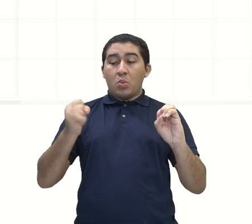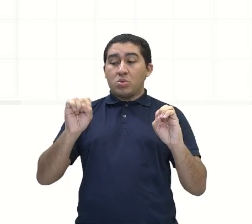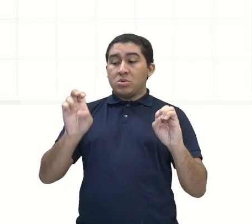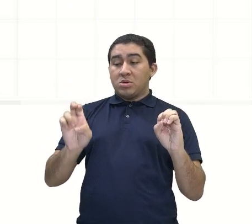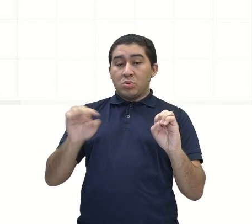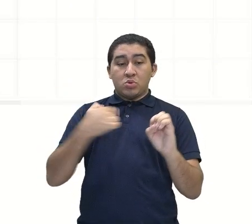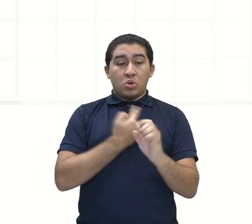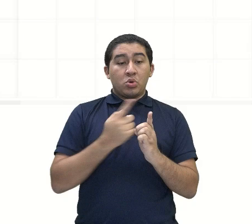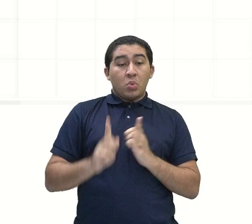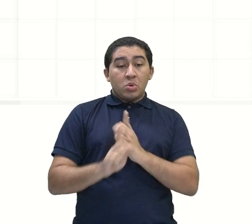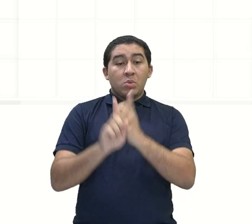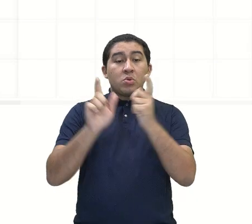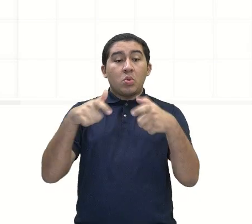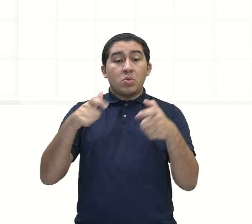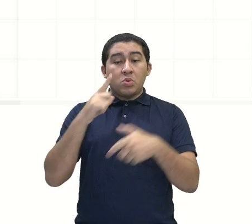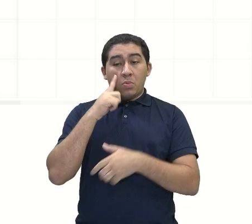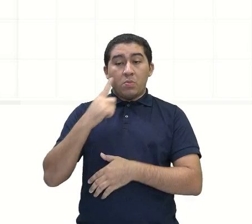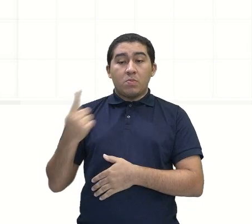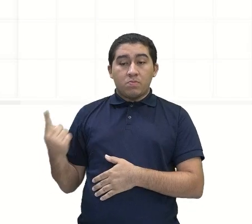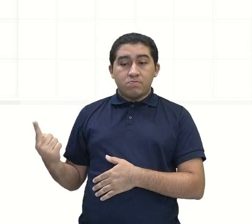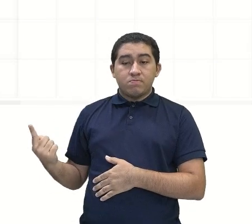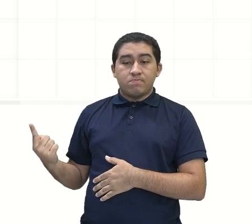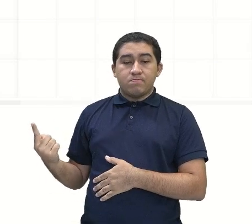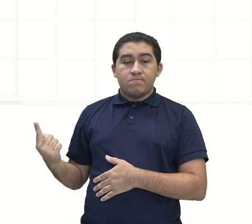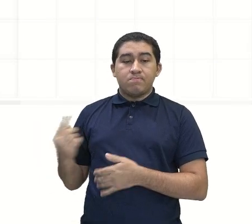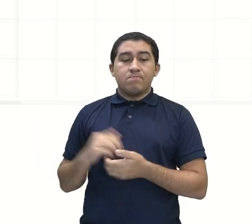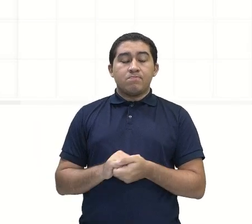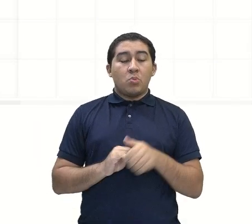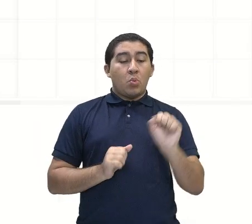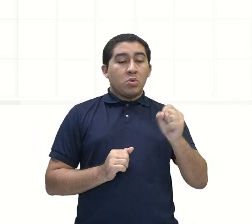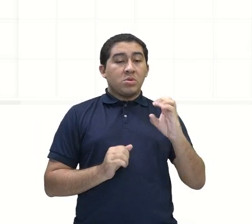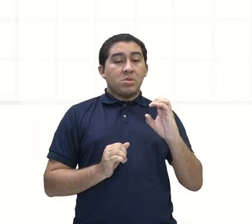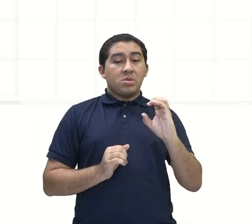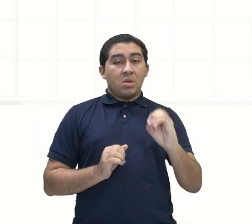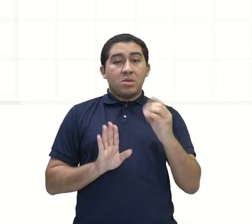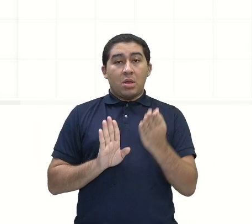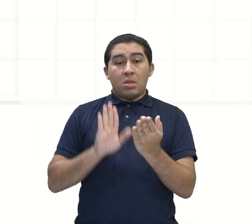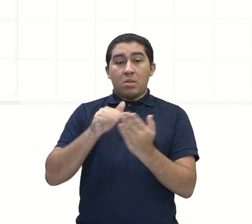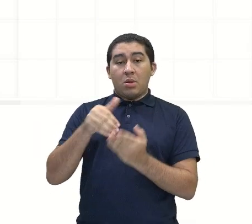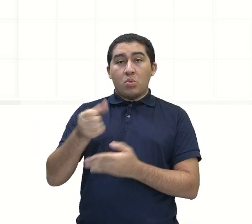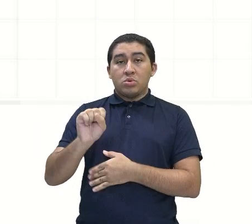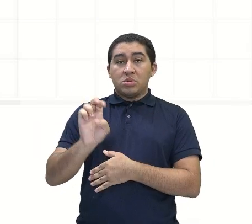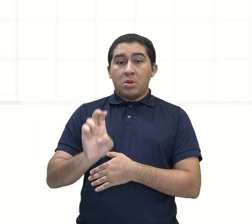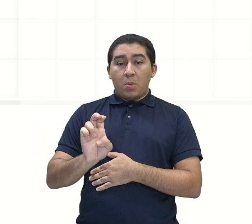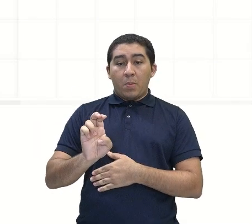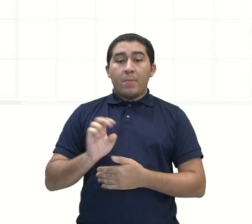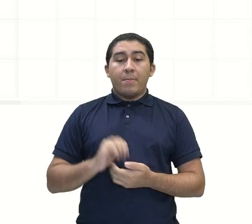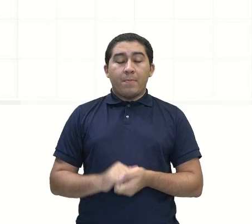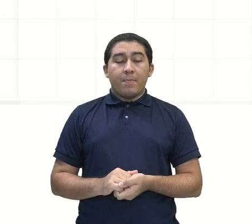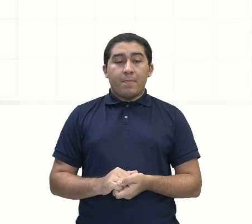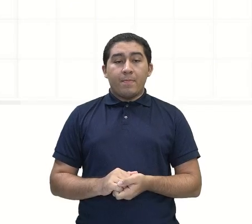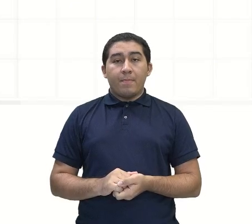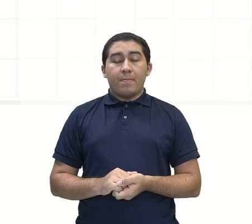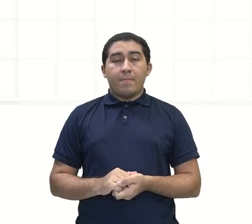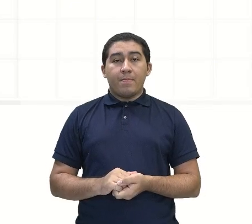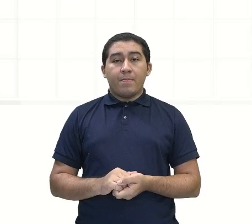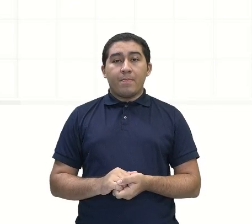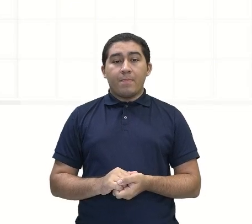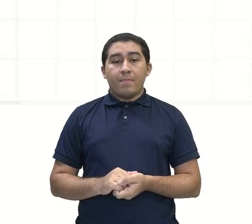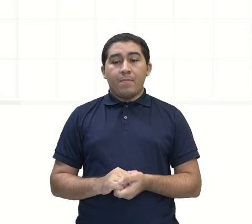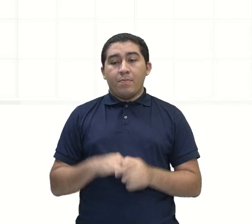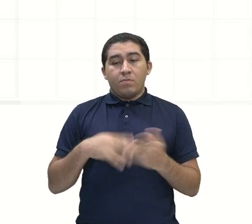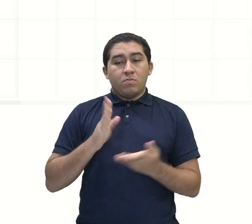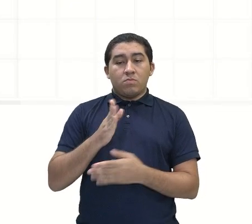nós encontramos está aqui, ó, dentro desse intervalo de 80 a 85 quilos, ok? Então, aí está